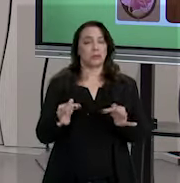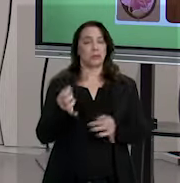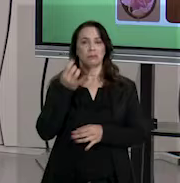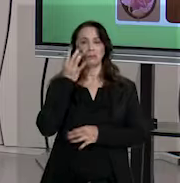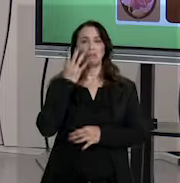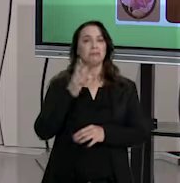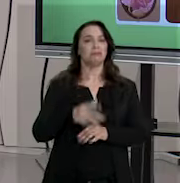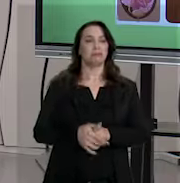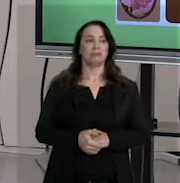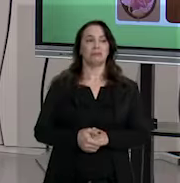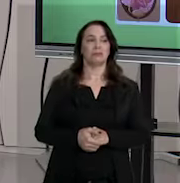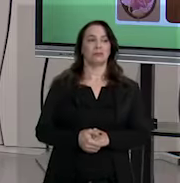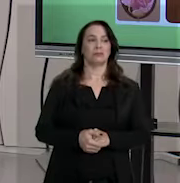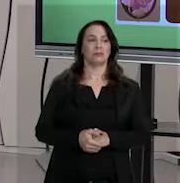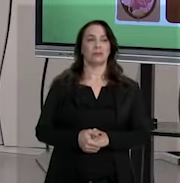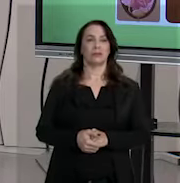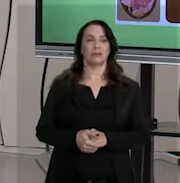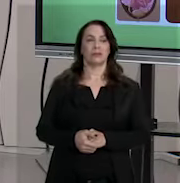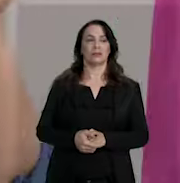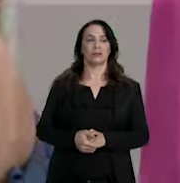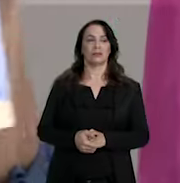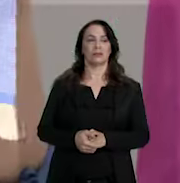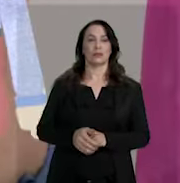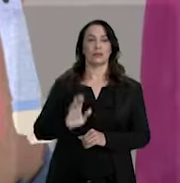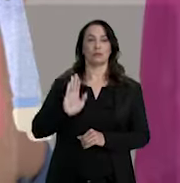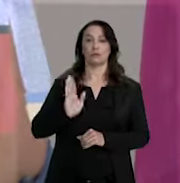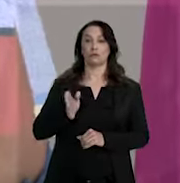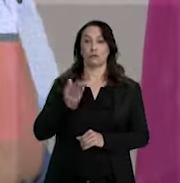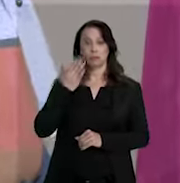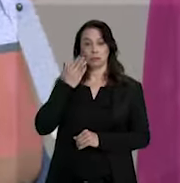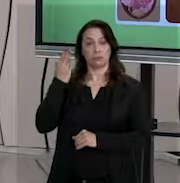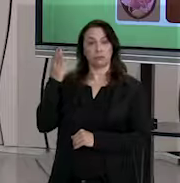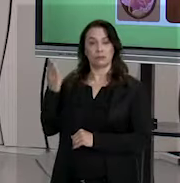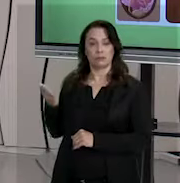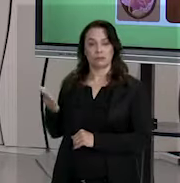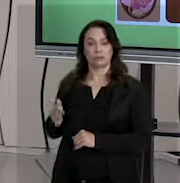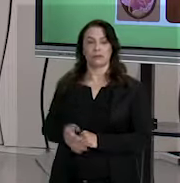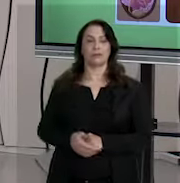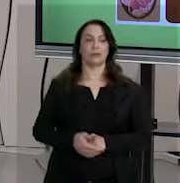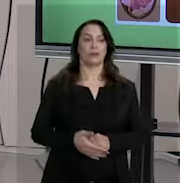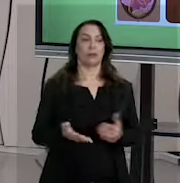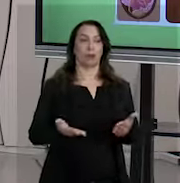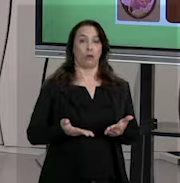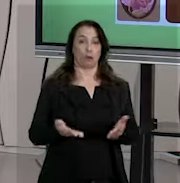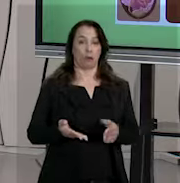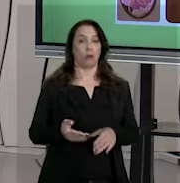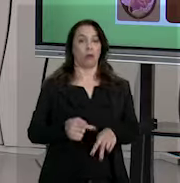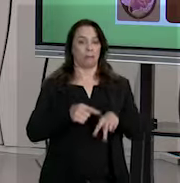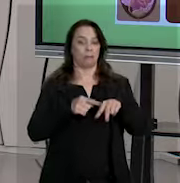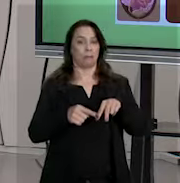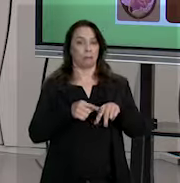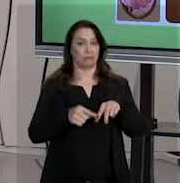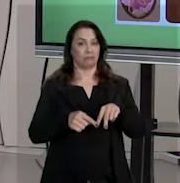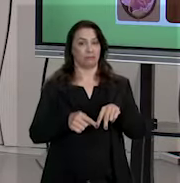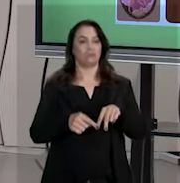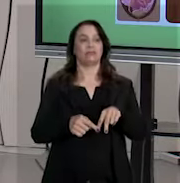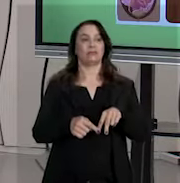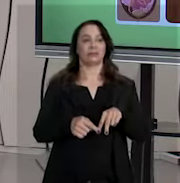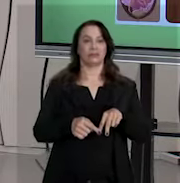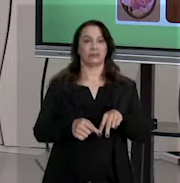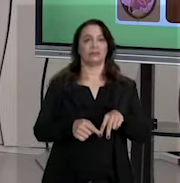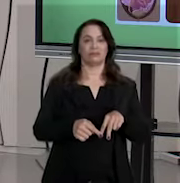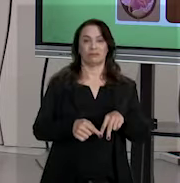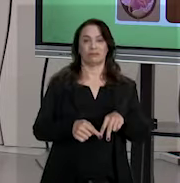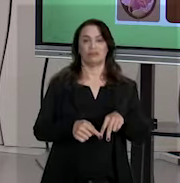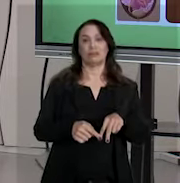a gente já tem os braços. Para as pernas, o colchete faria um movimento